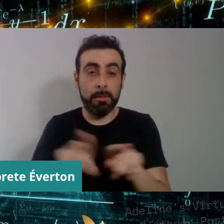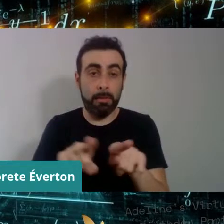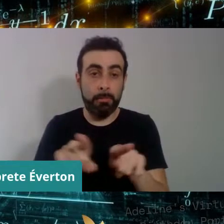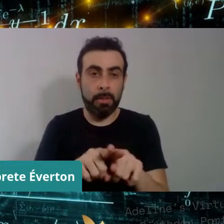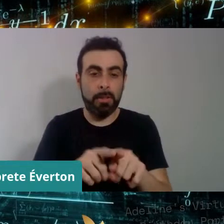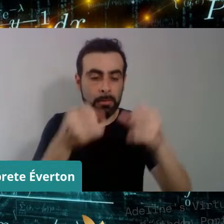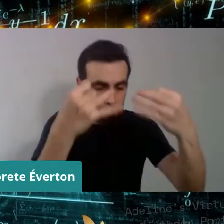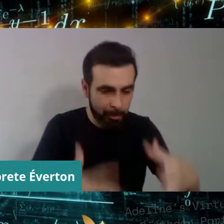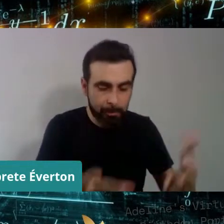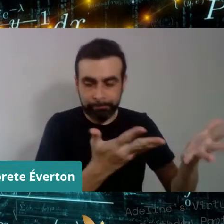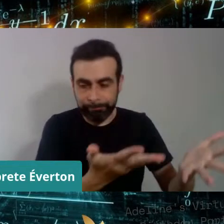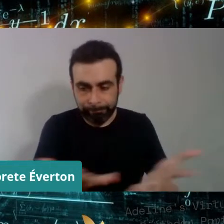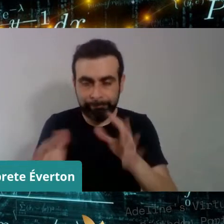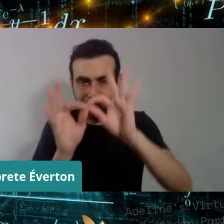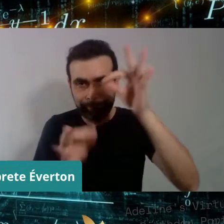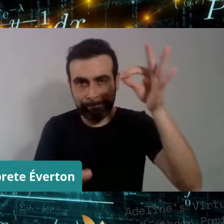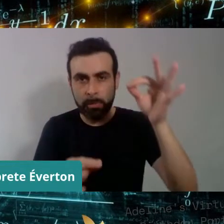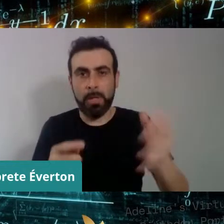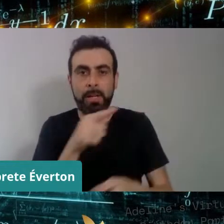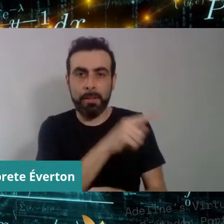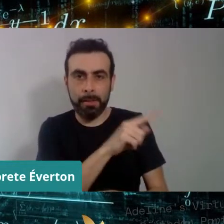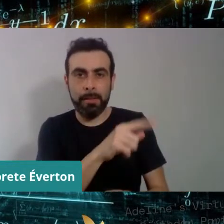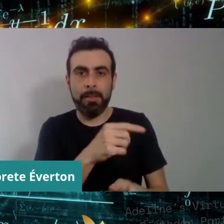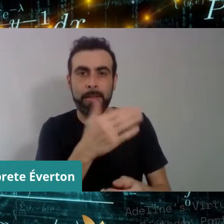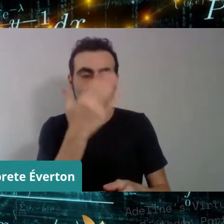alongar, porque a estrela da noite é o nosso